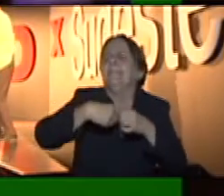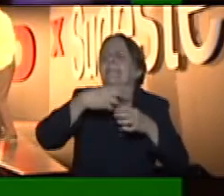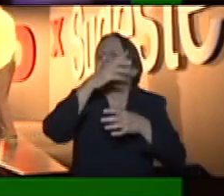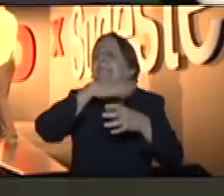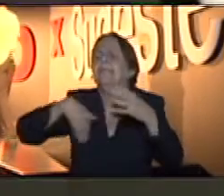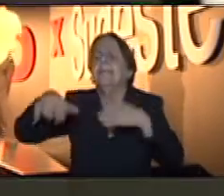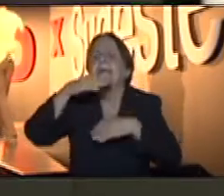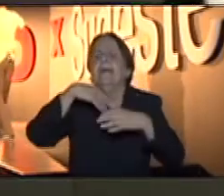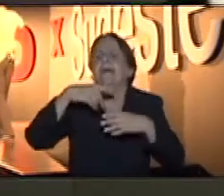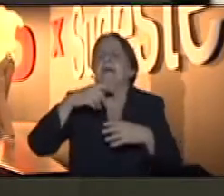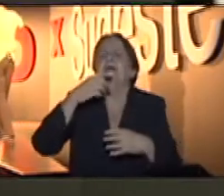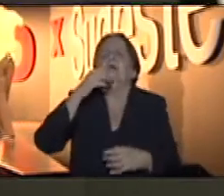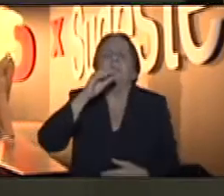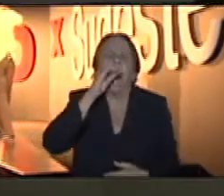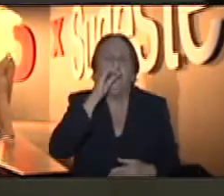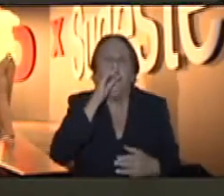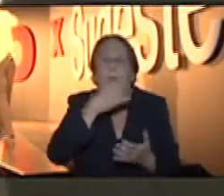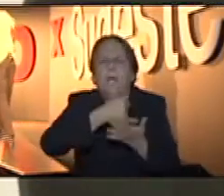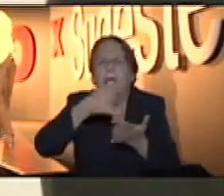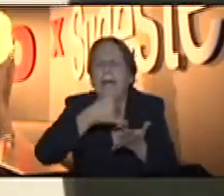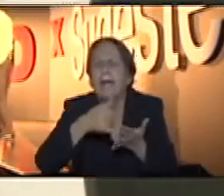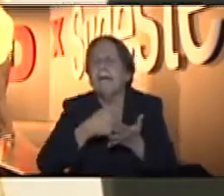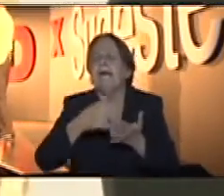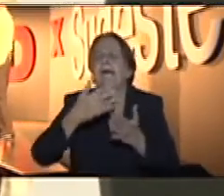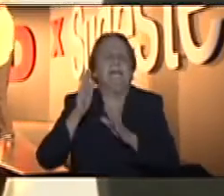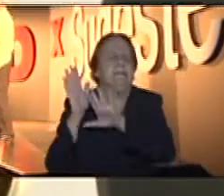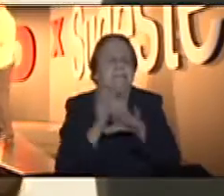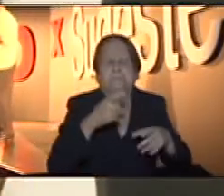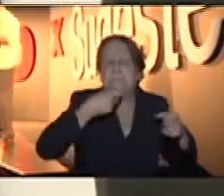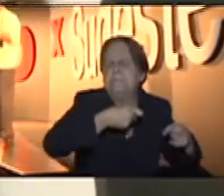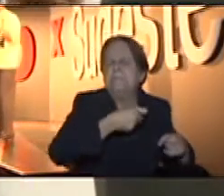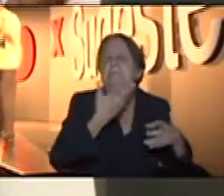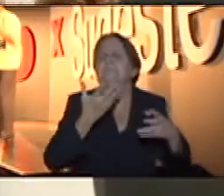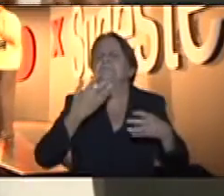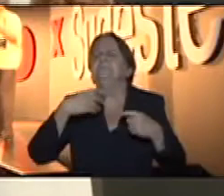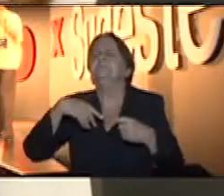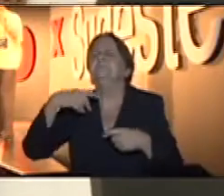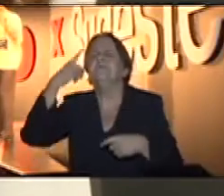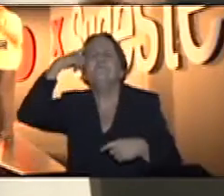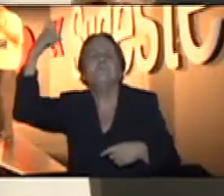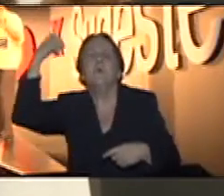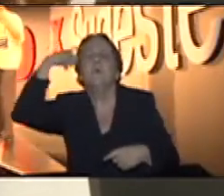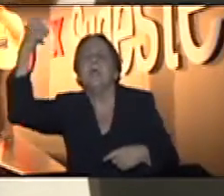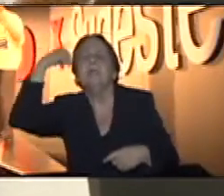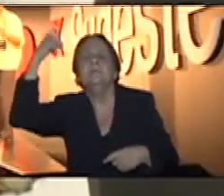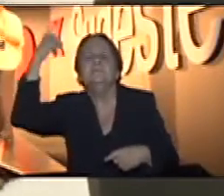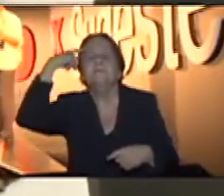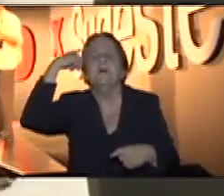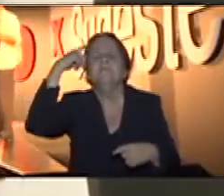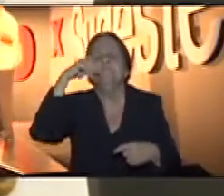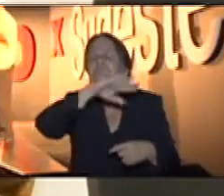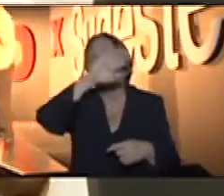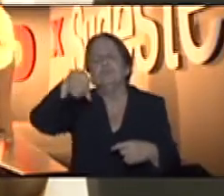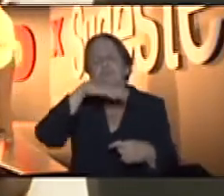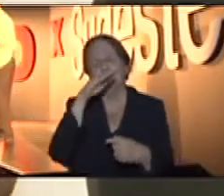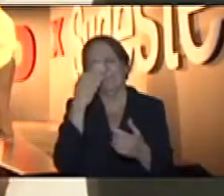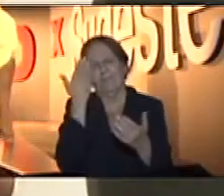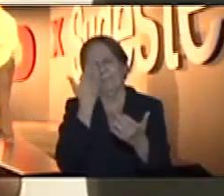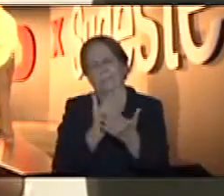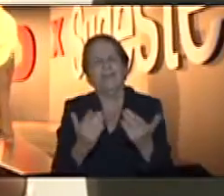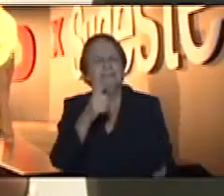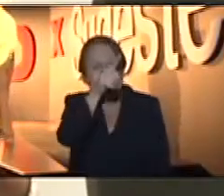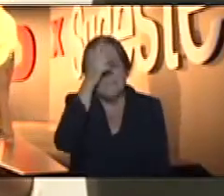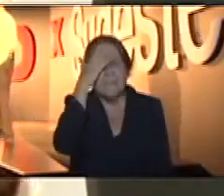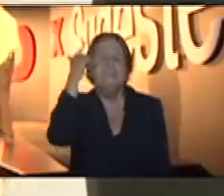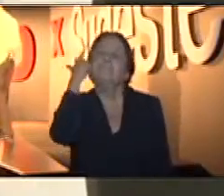guerra contra a droga a guerra contra a criminalidade A violência é uma guerra onde todos perdem não tem